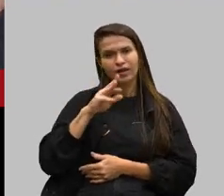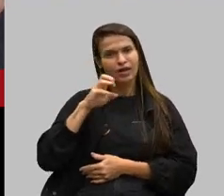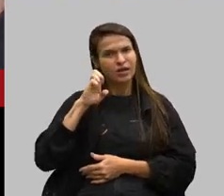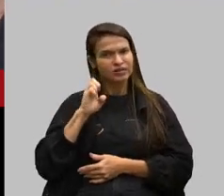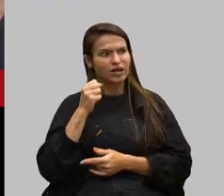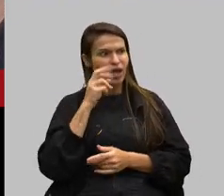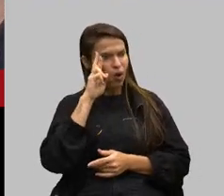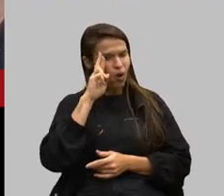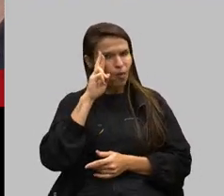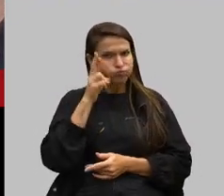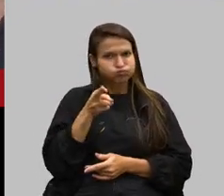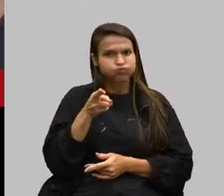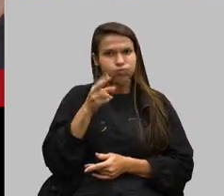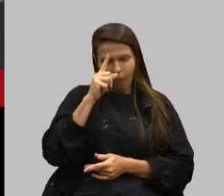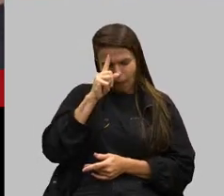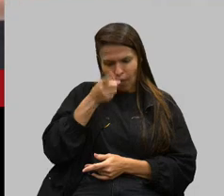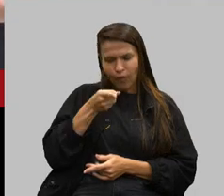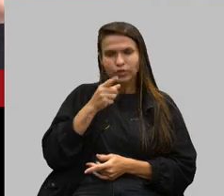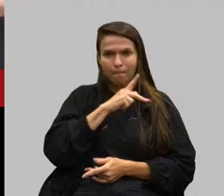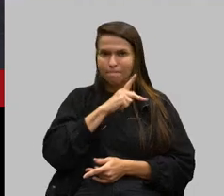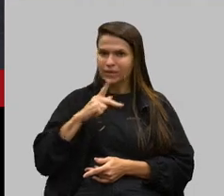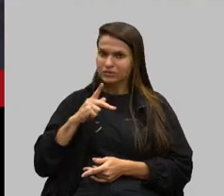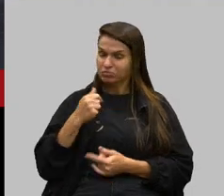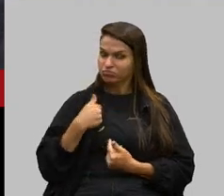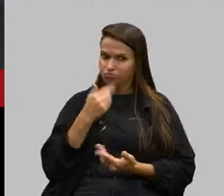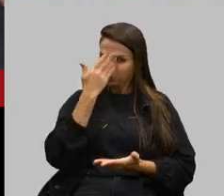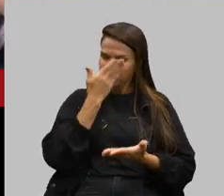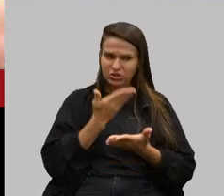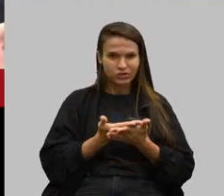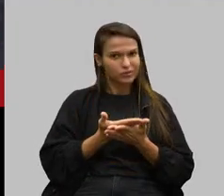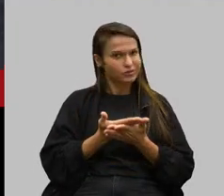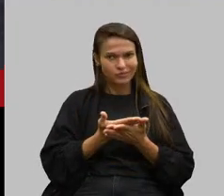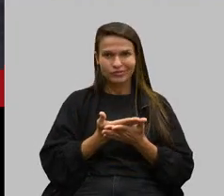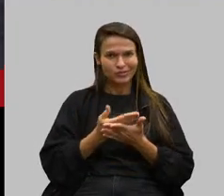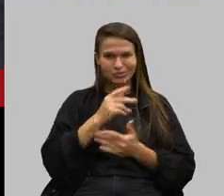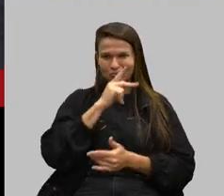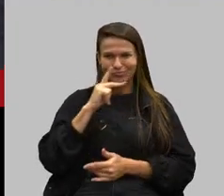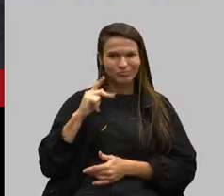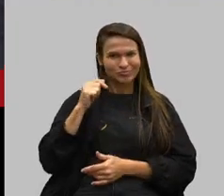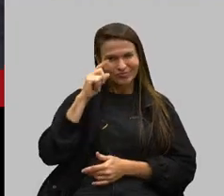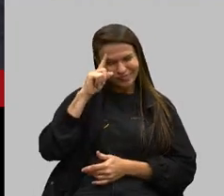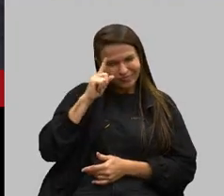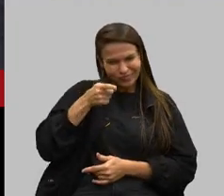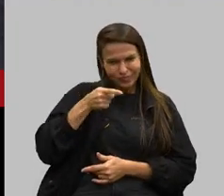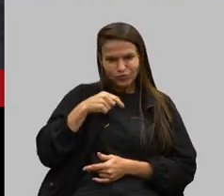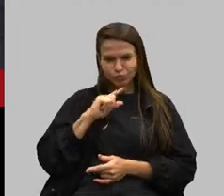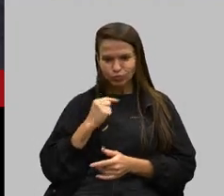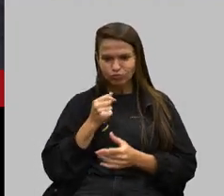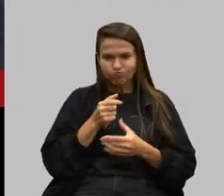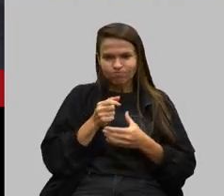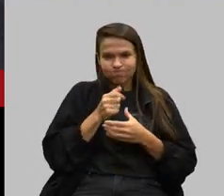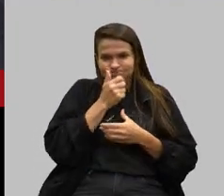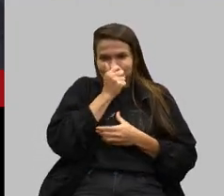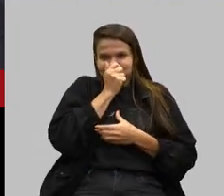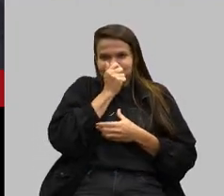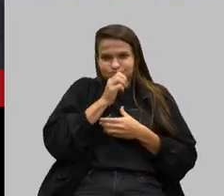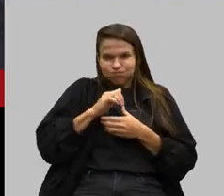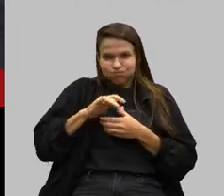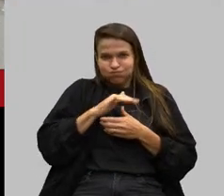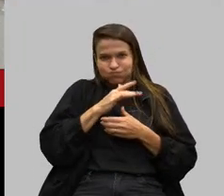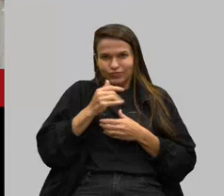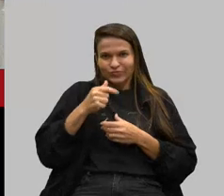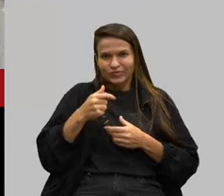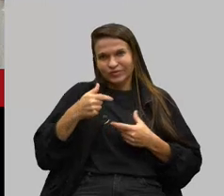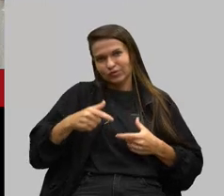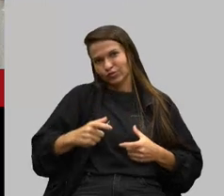tô acreditando que o presidente ia dar uma ordem desta né de deixar aqui todos nós apertados Nesse Mesmo Lugar Mas de qualquer forma eu deixo